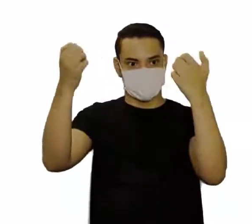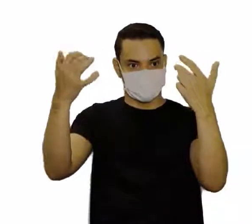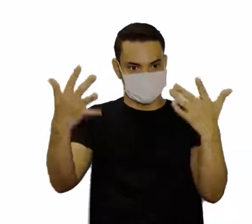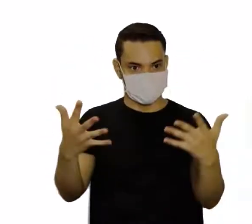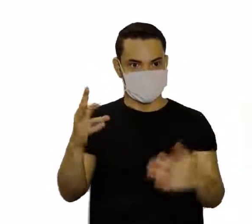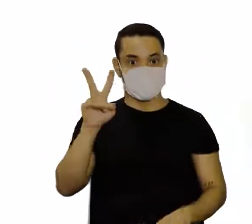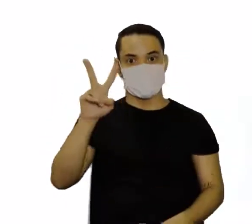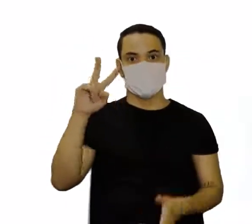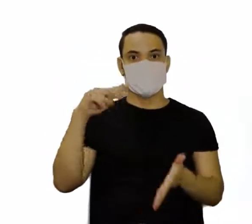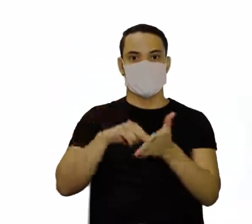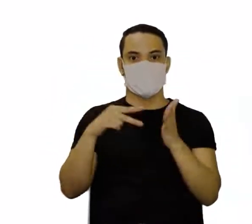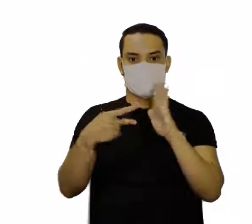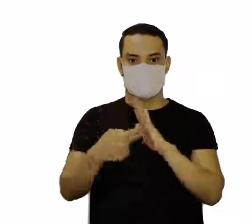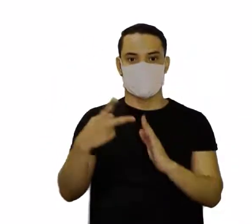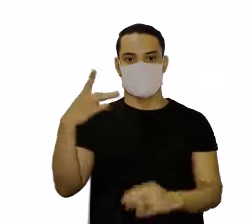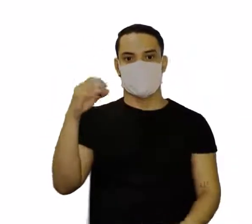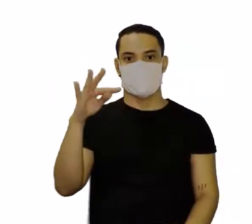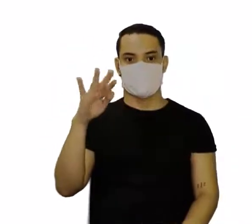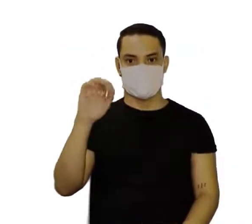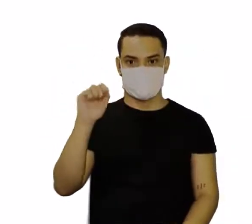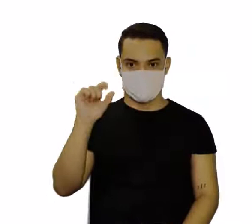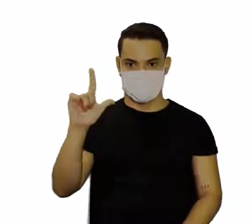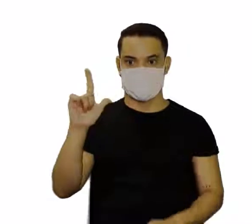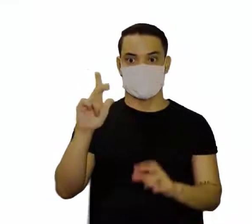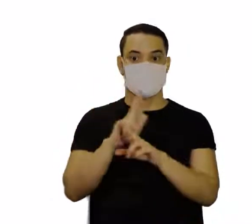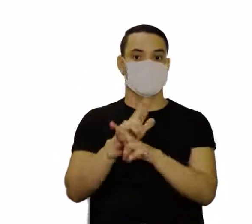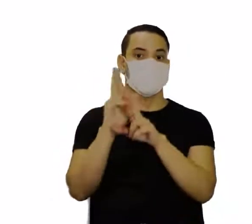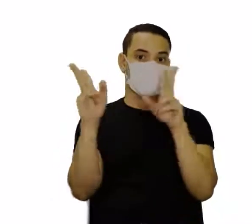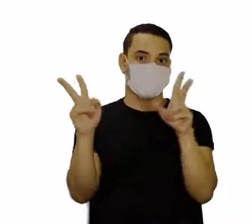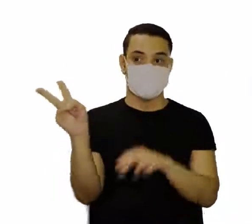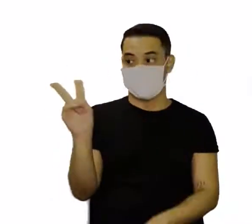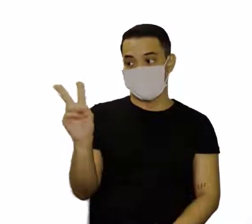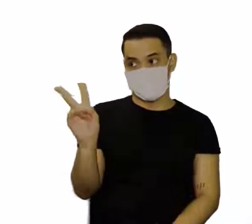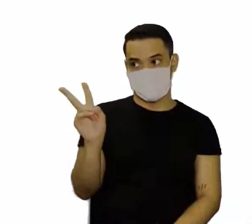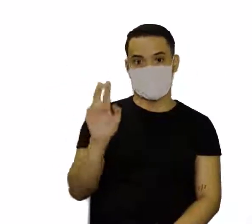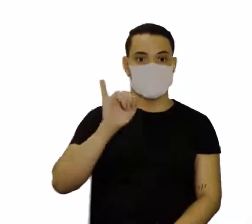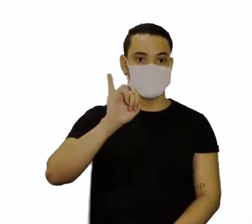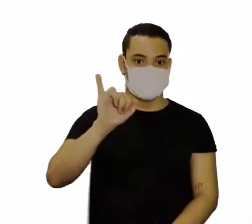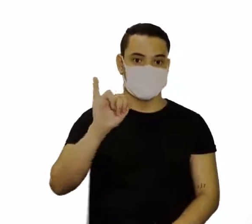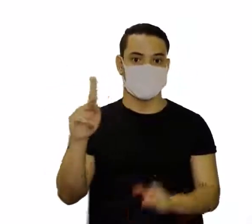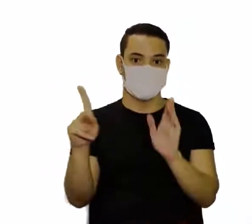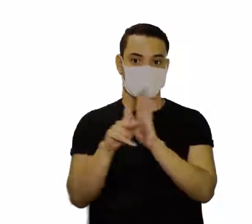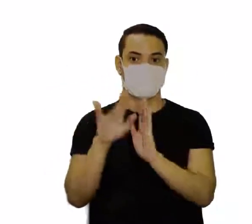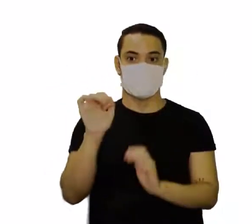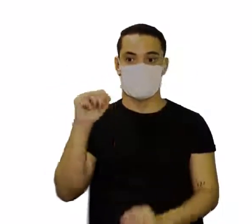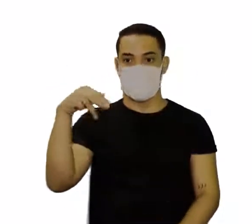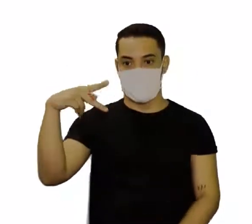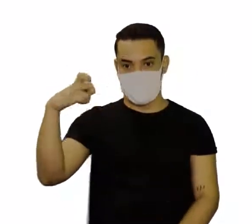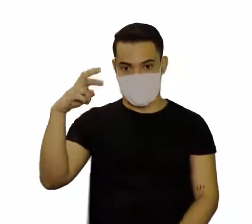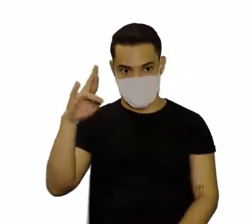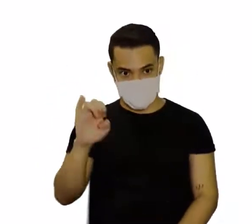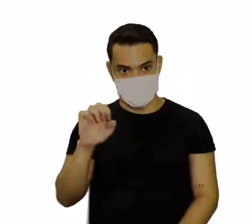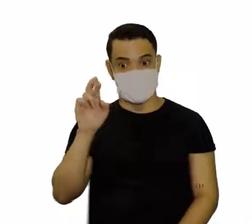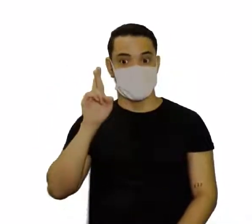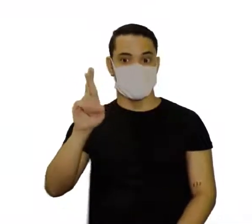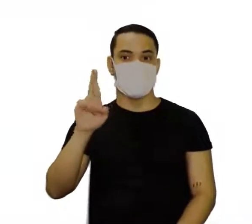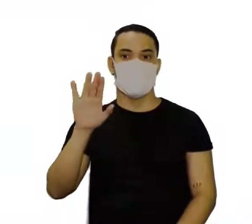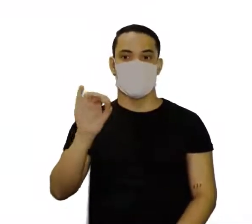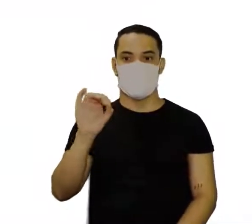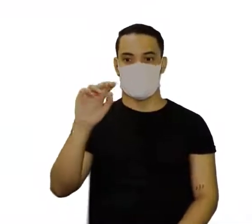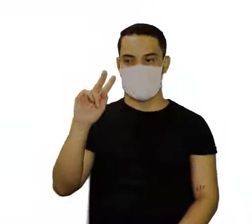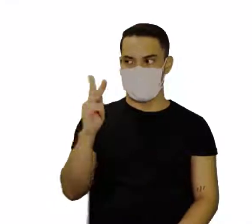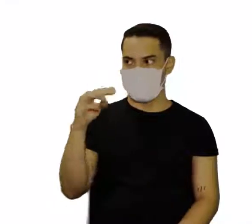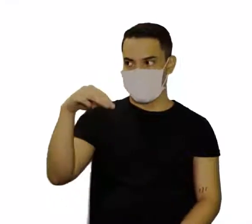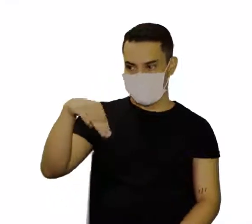é potencial, diferença de potencial dada em volts, I, corrente elétrica dada em amperes, e R, resistência elétrica dada em